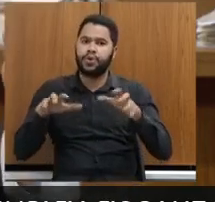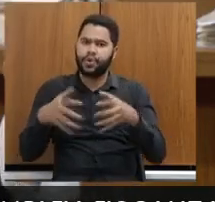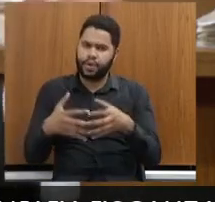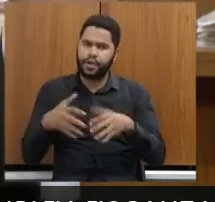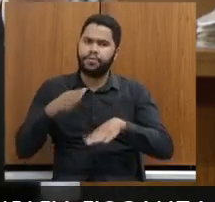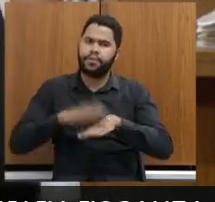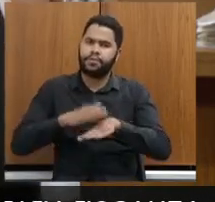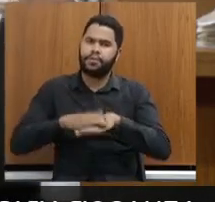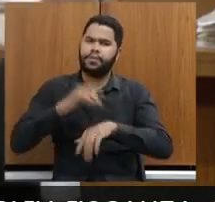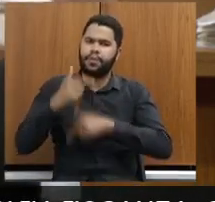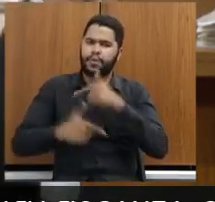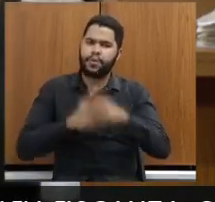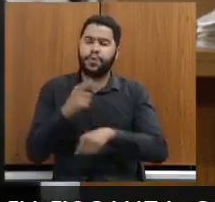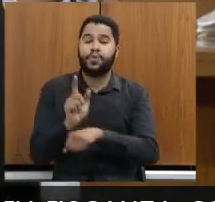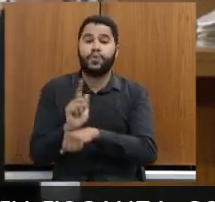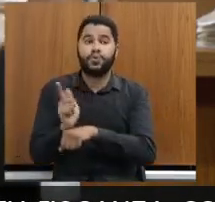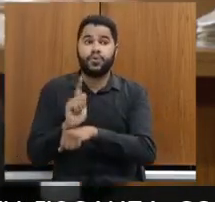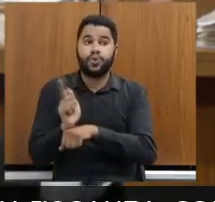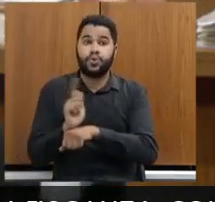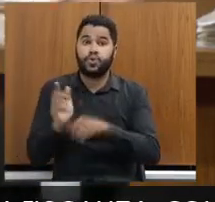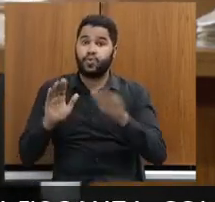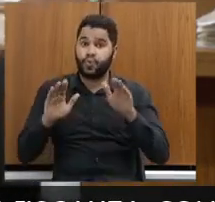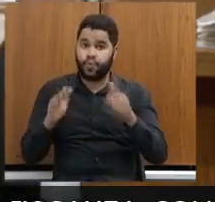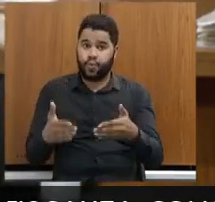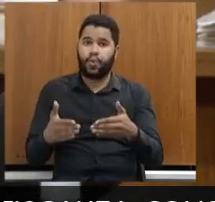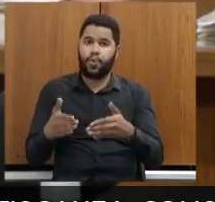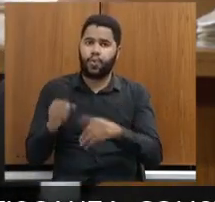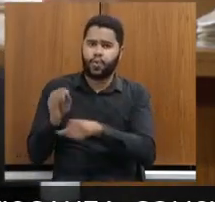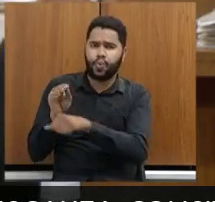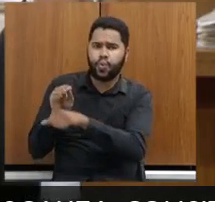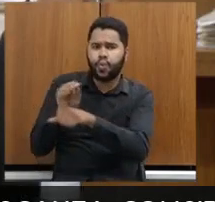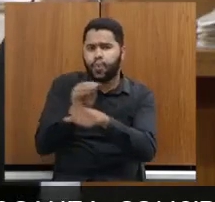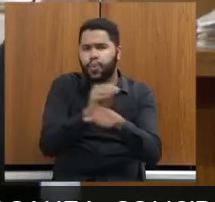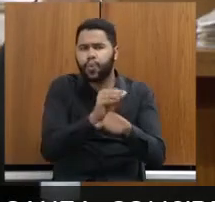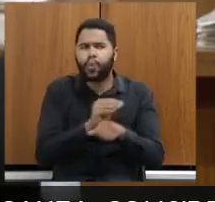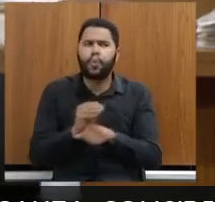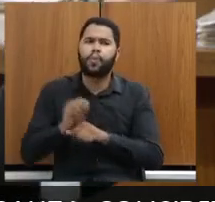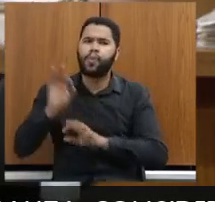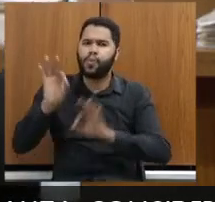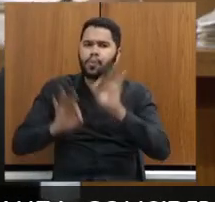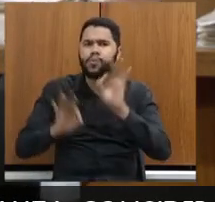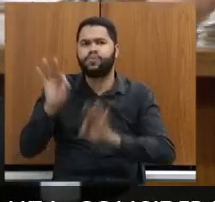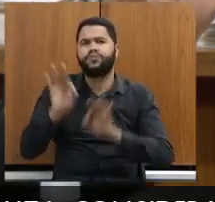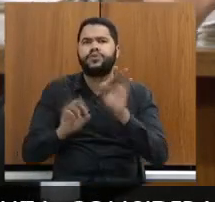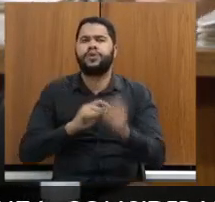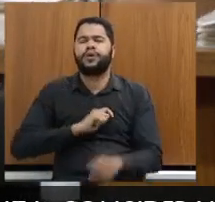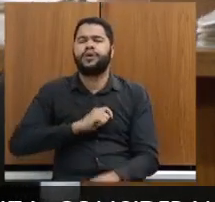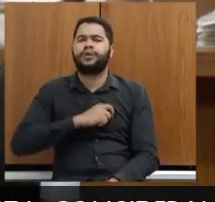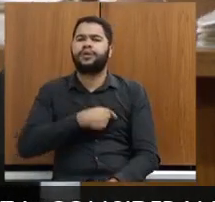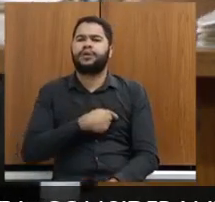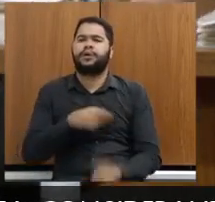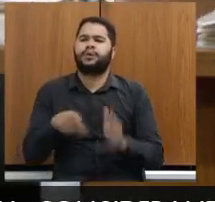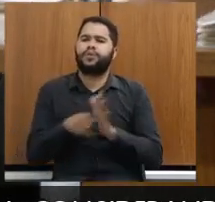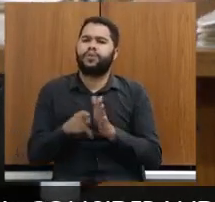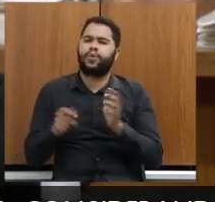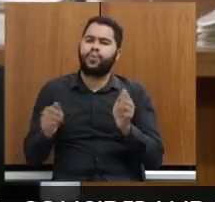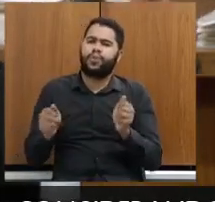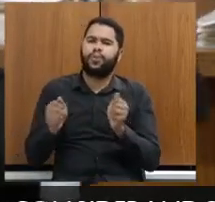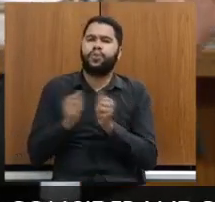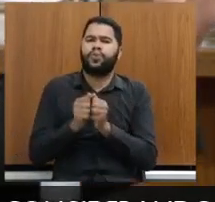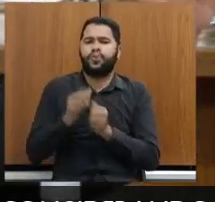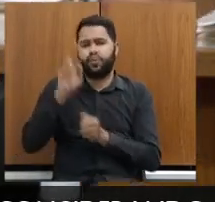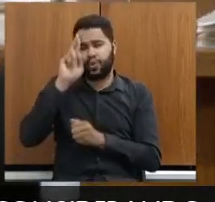equipe grande e trabalhando tem um gerente exclusivo cuidando disso a delegada Até que foi chefe da divisão da Poli Doutor Raimundo